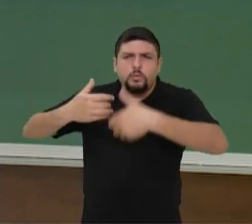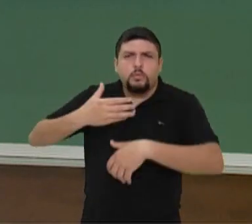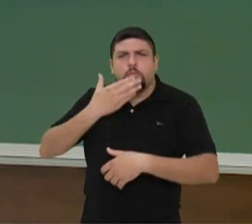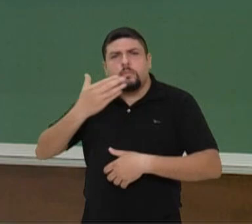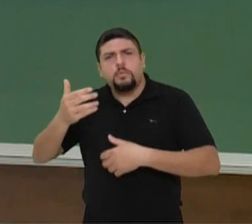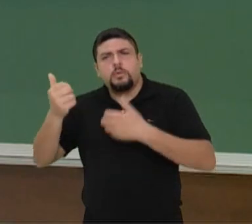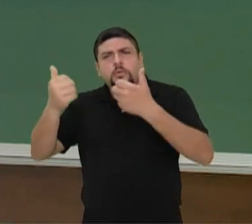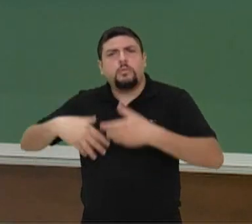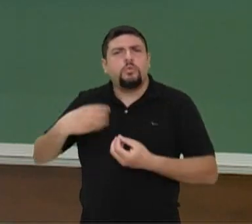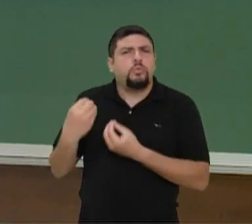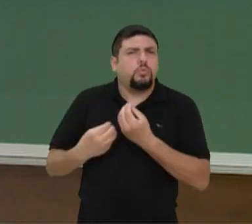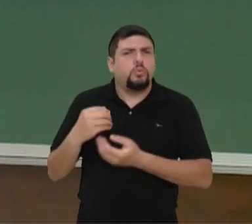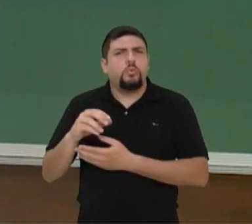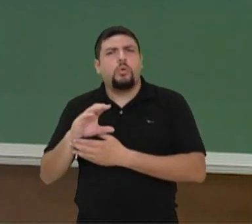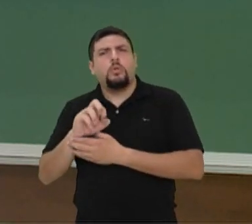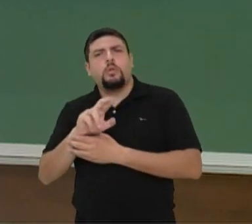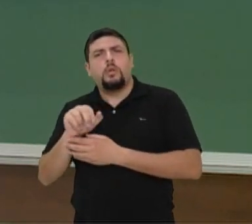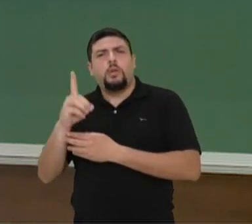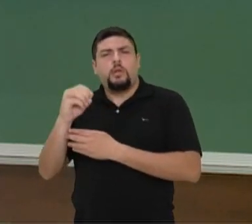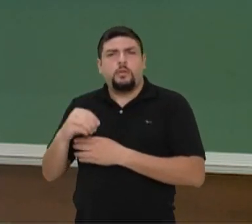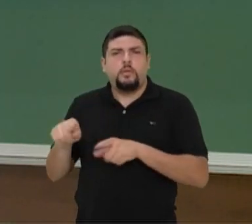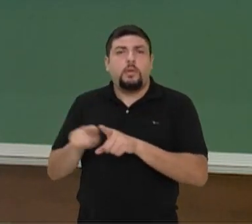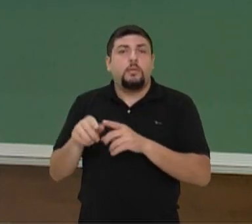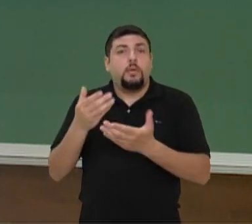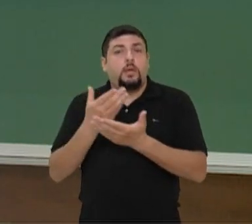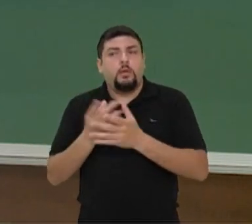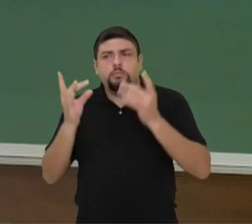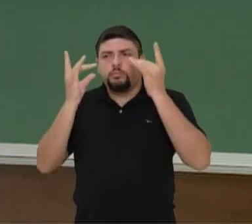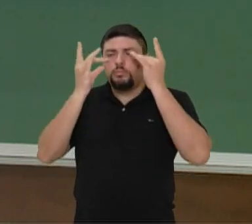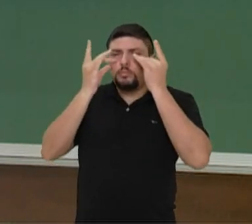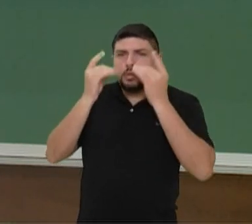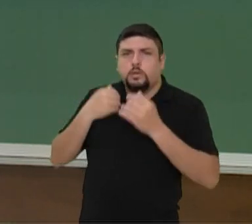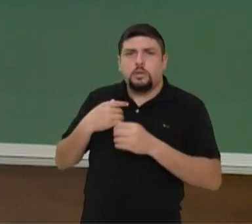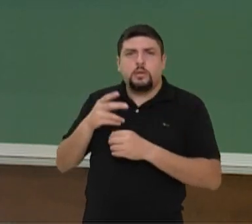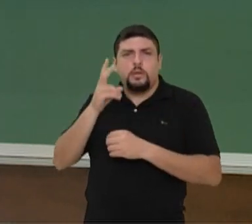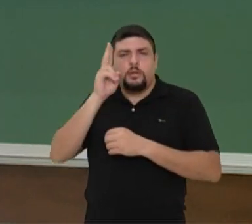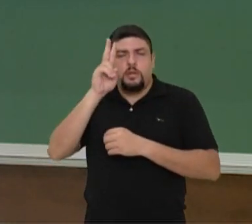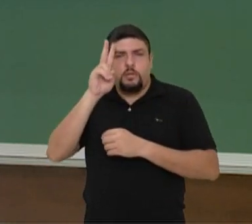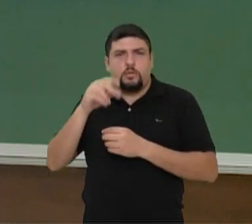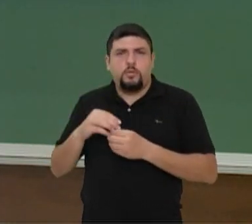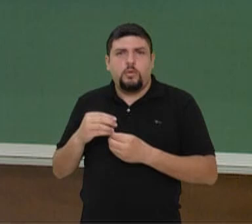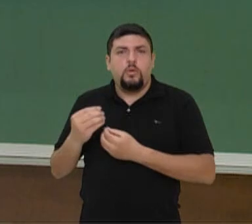aulas ao vivo, né, que são feitas em História, Geografia também tem. O